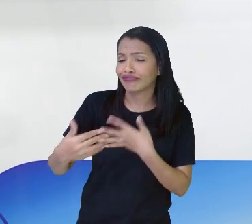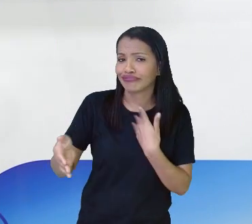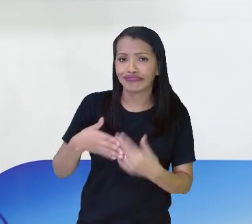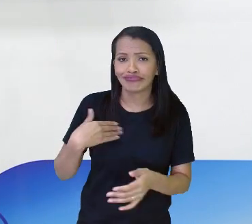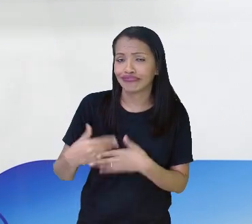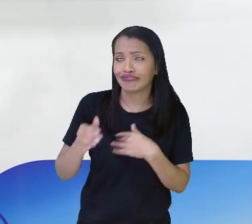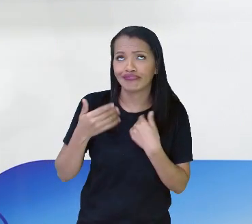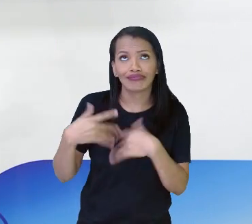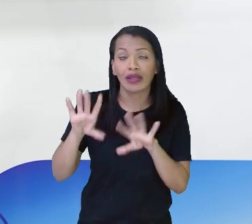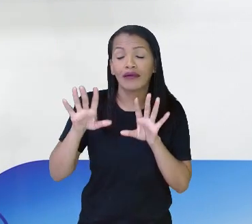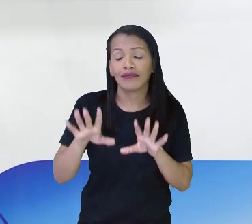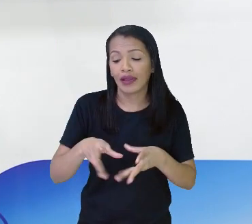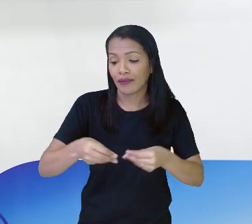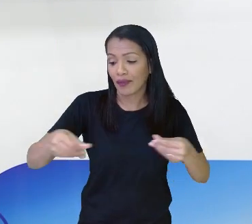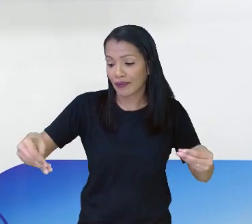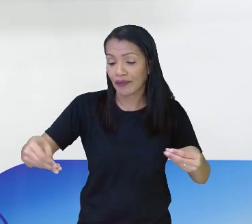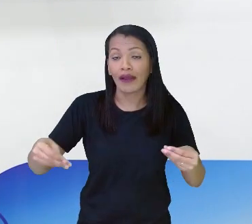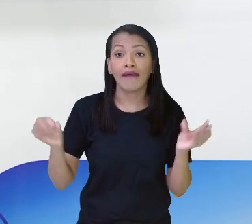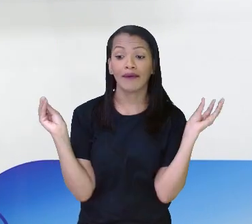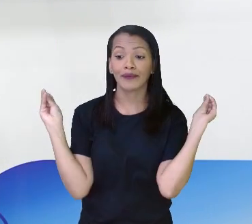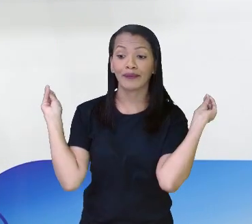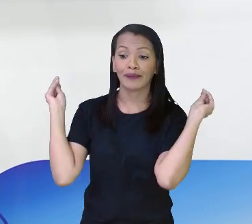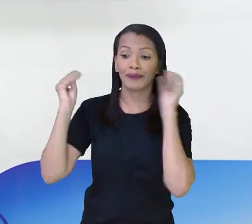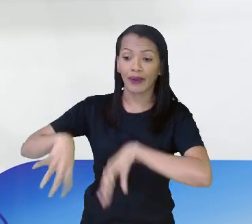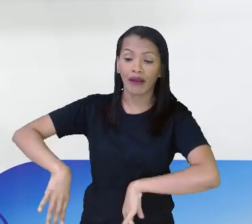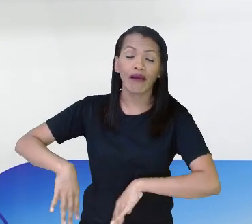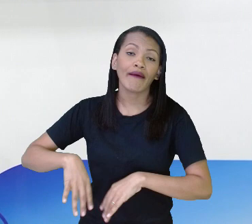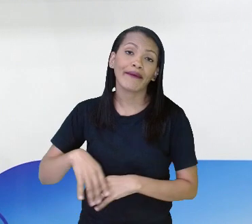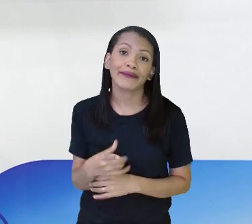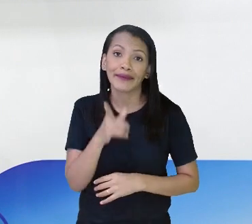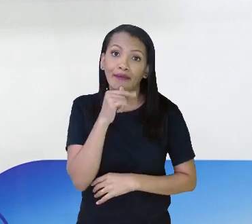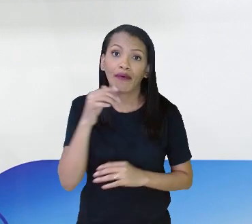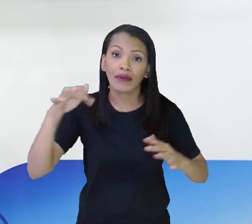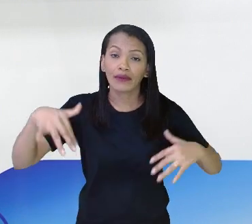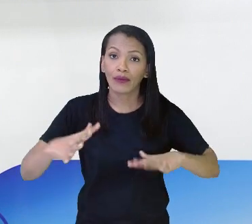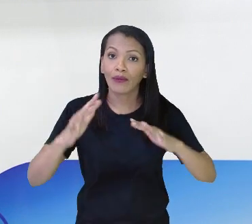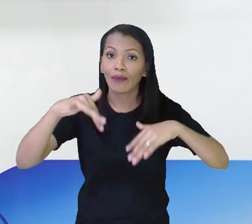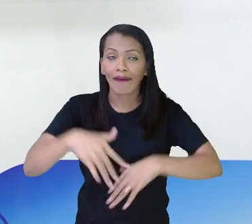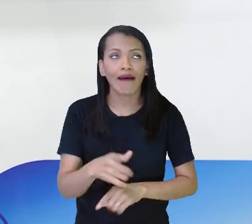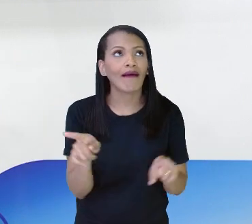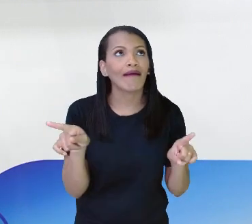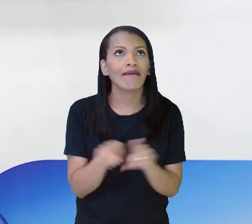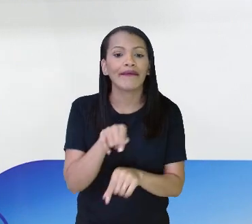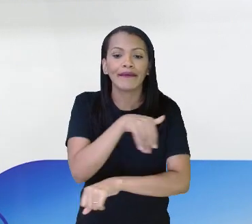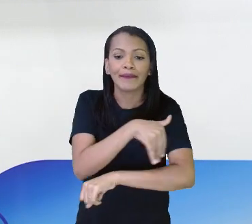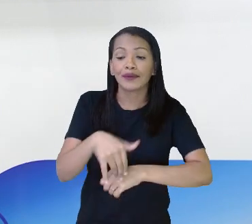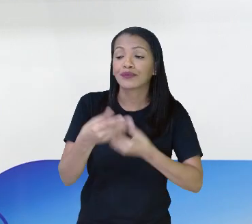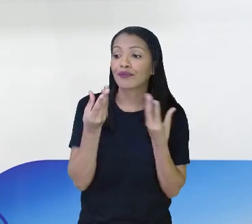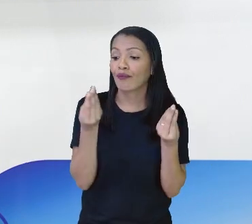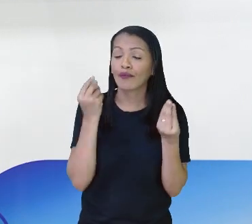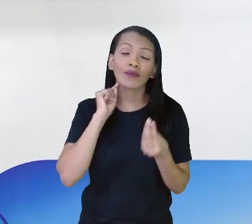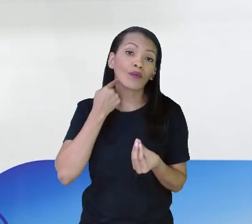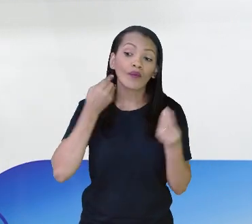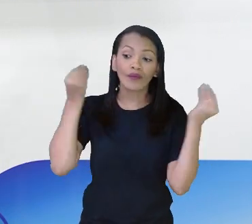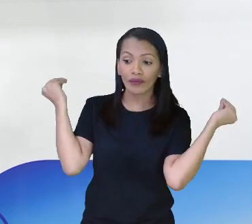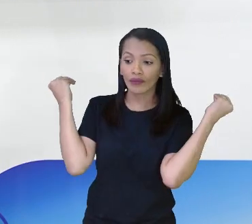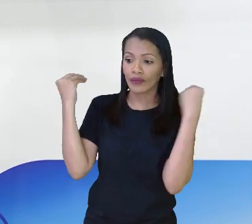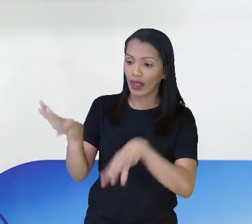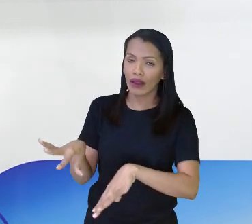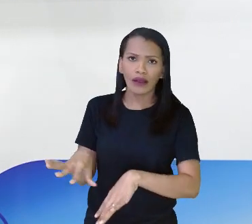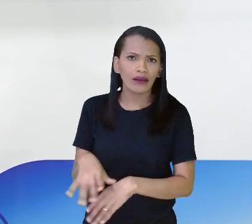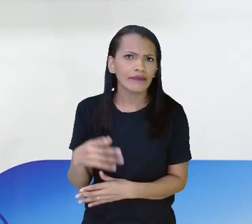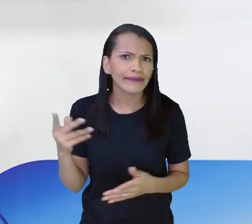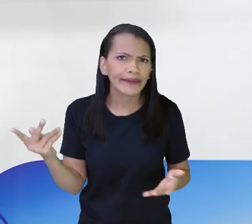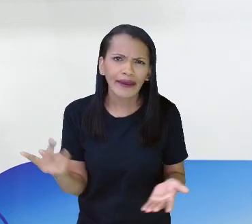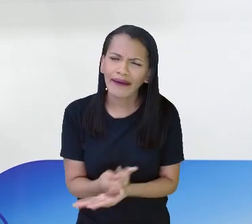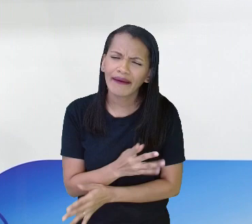na areia da praia, dentro do mar, em vias públicas. Então, está errado. E o que foi que a